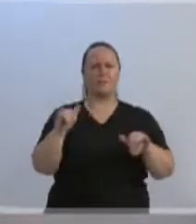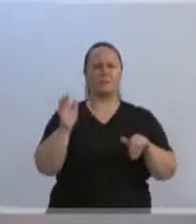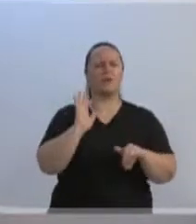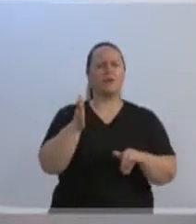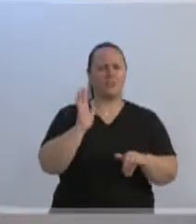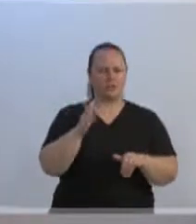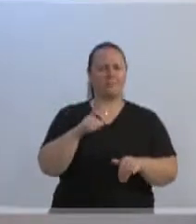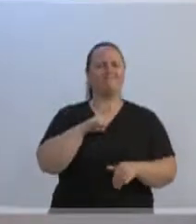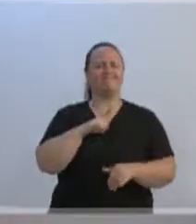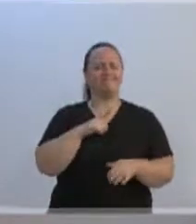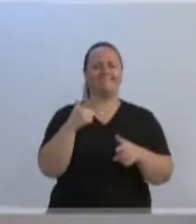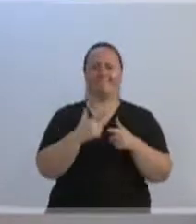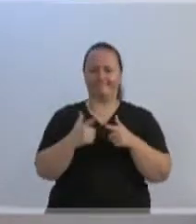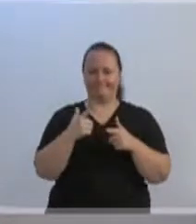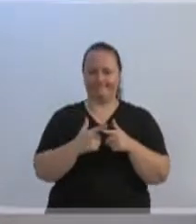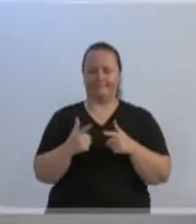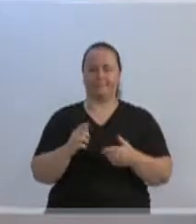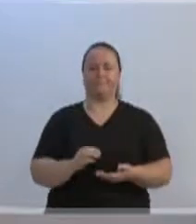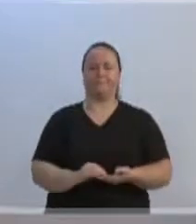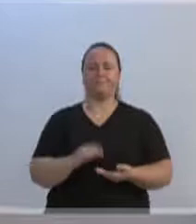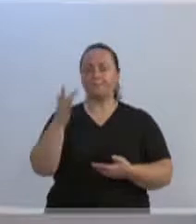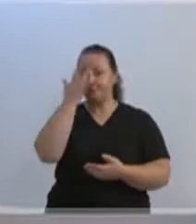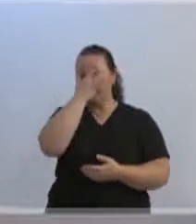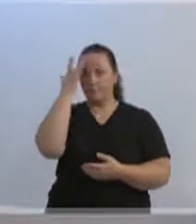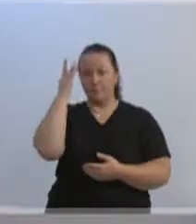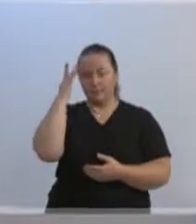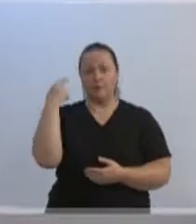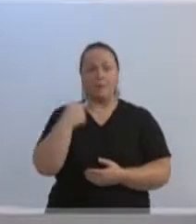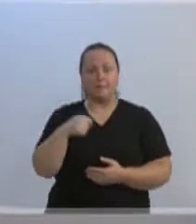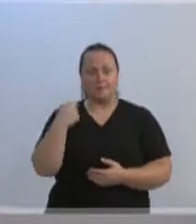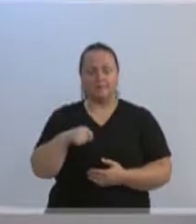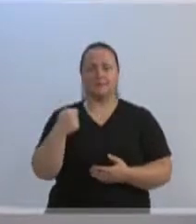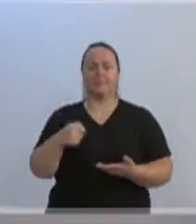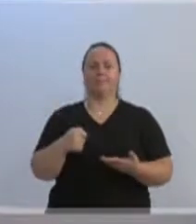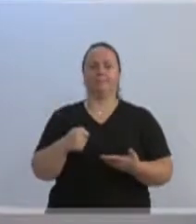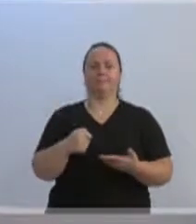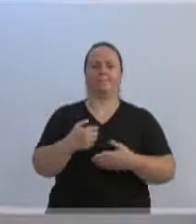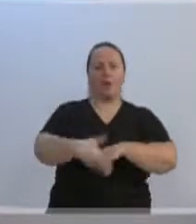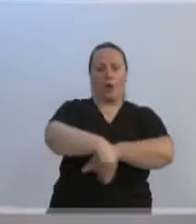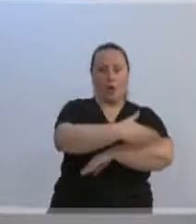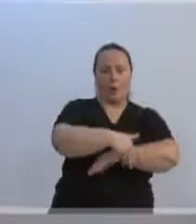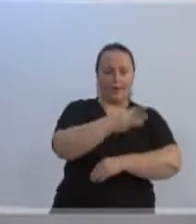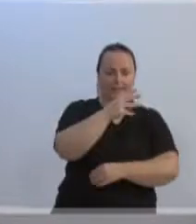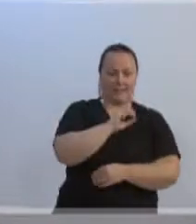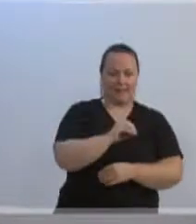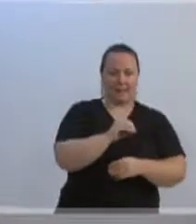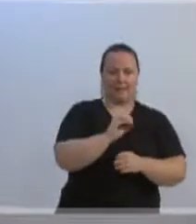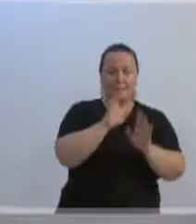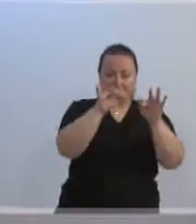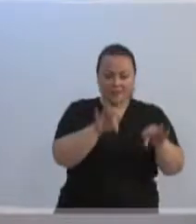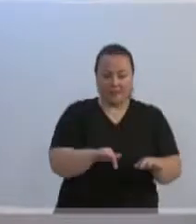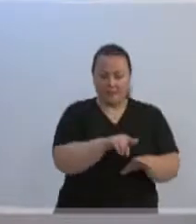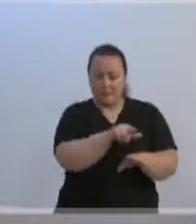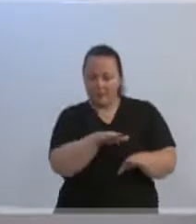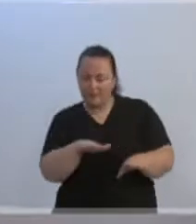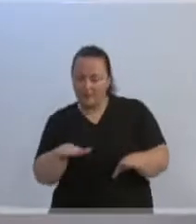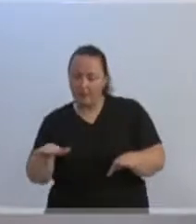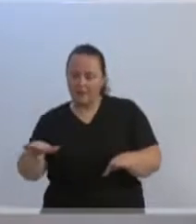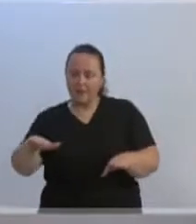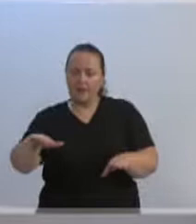quando as pessoas precisam sair da 30 de agosto para acessarem a marechal rondon quem vai convergir à esquerda